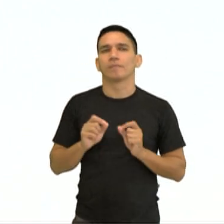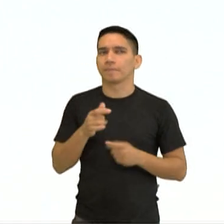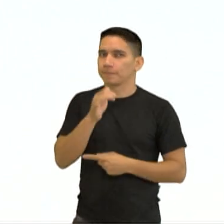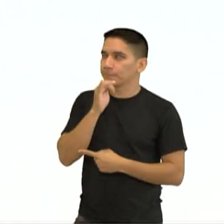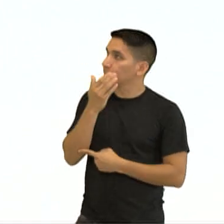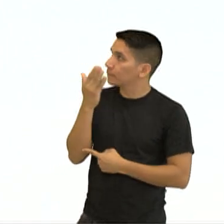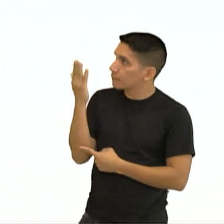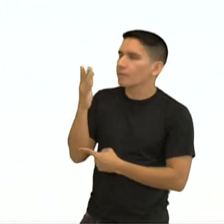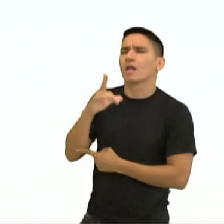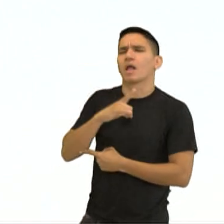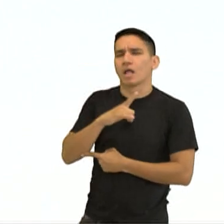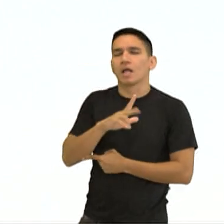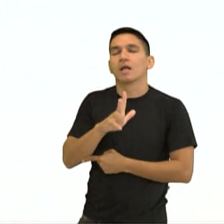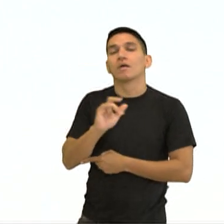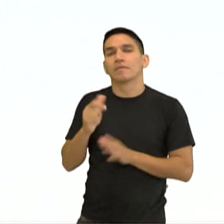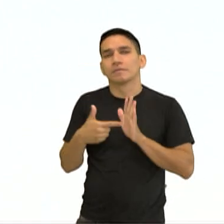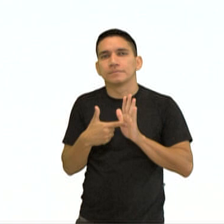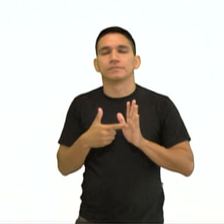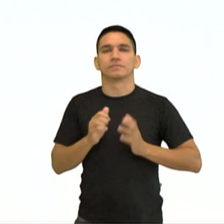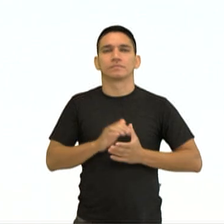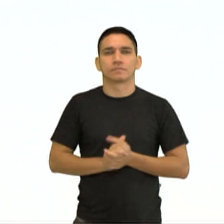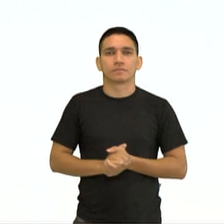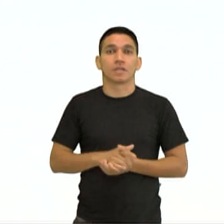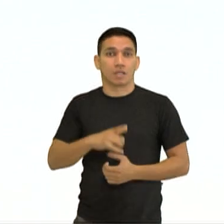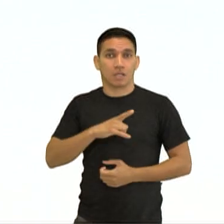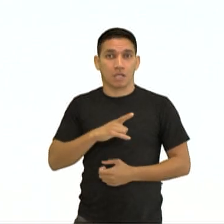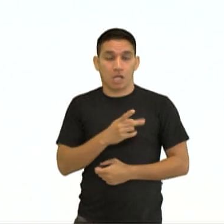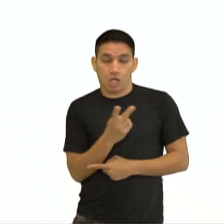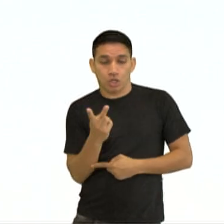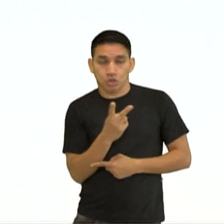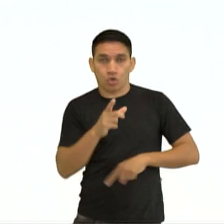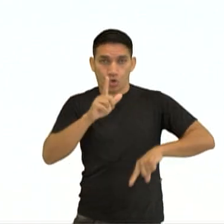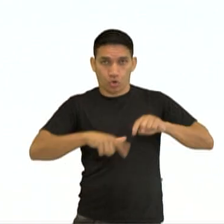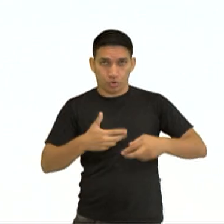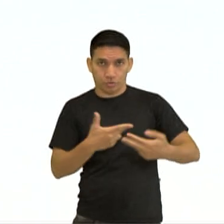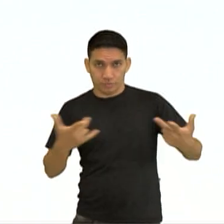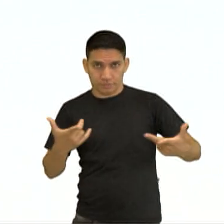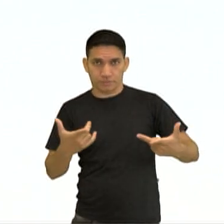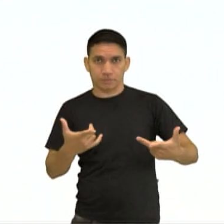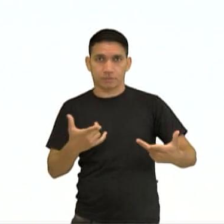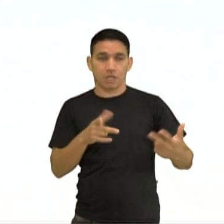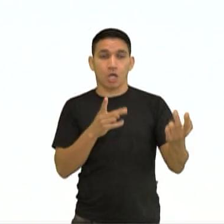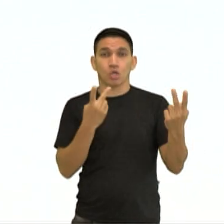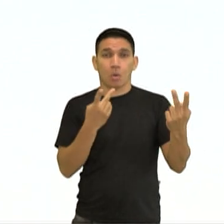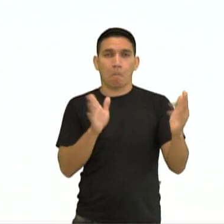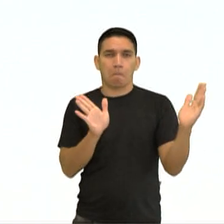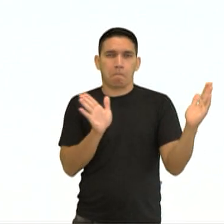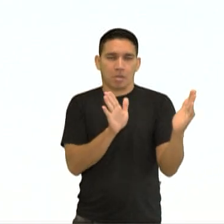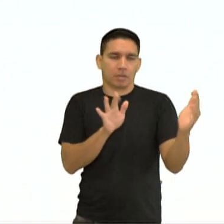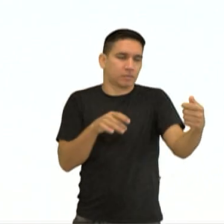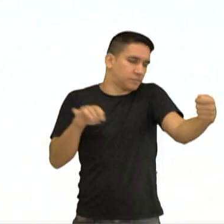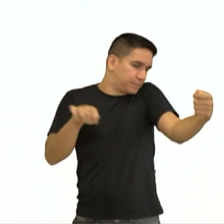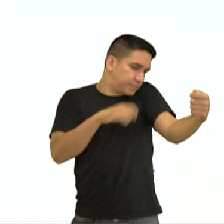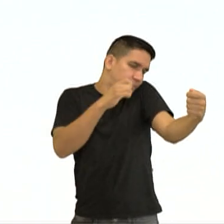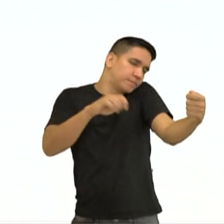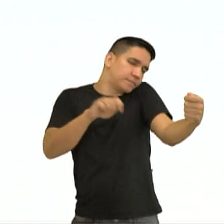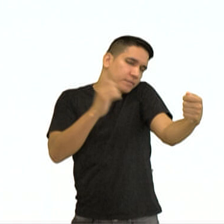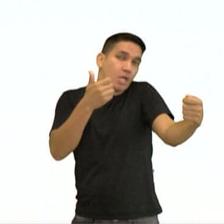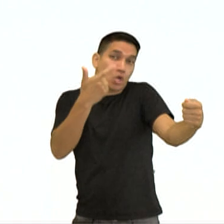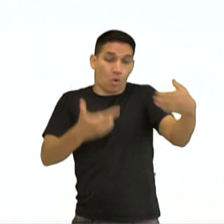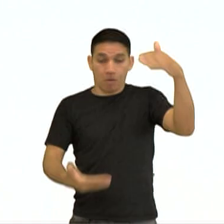Então você pode botar um violino, um violoncelo, que é aquele grandão, e o cravo, que é um instrumento, né,